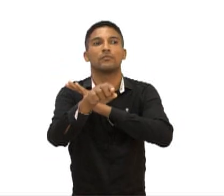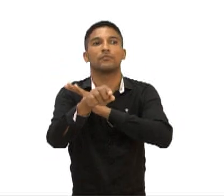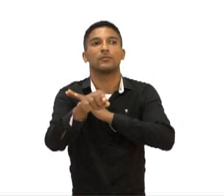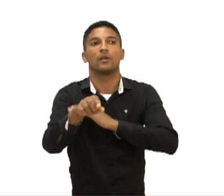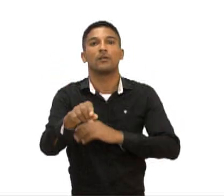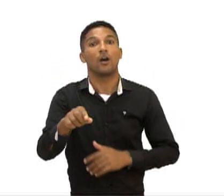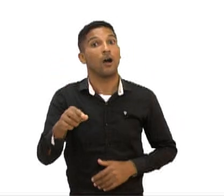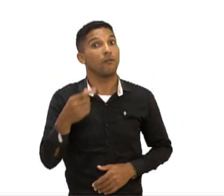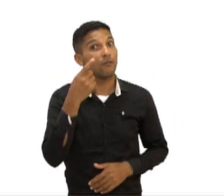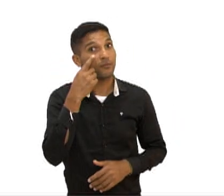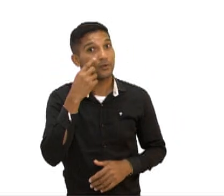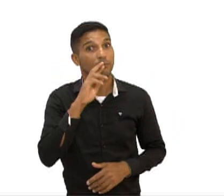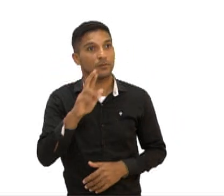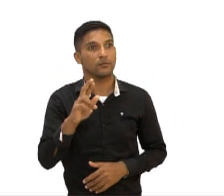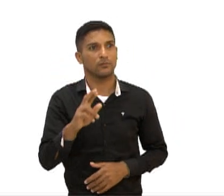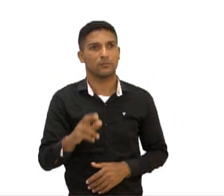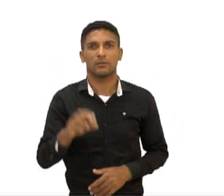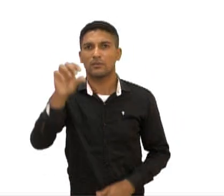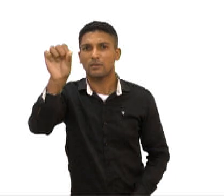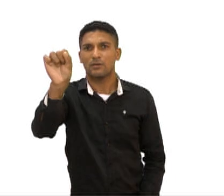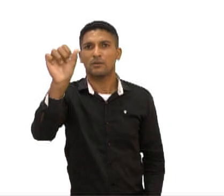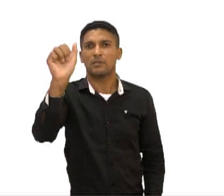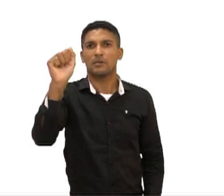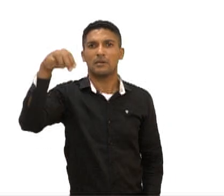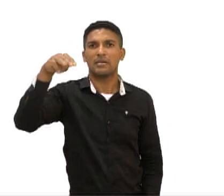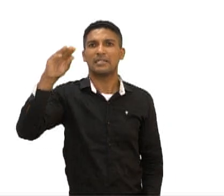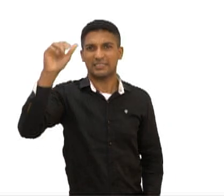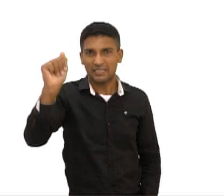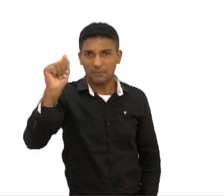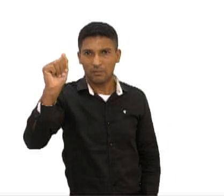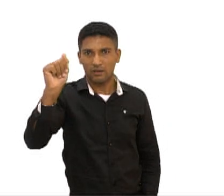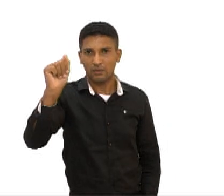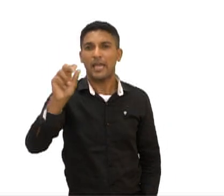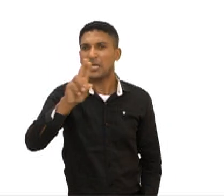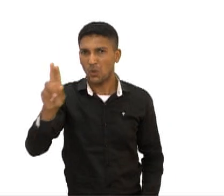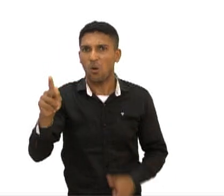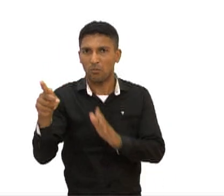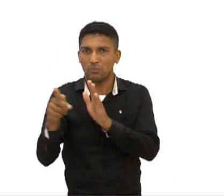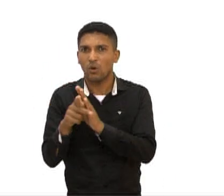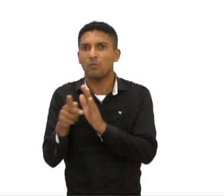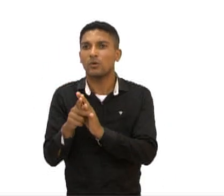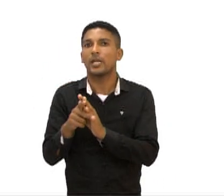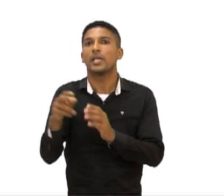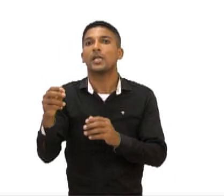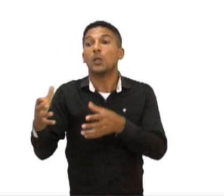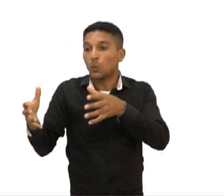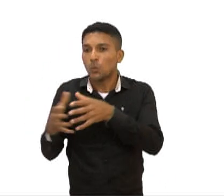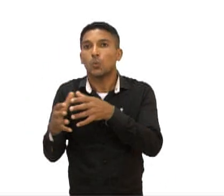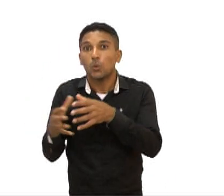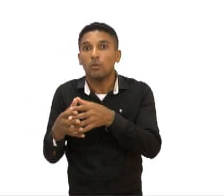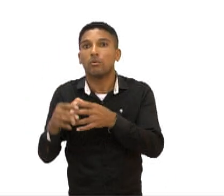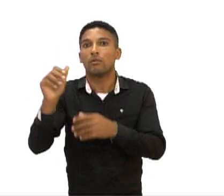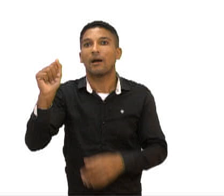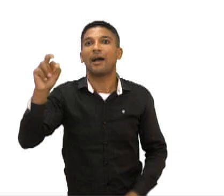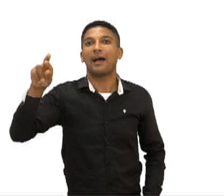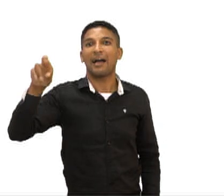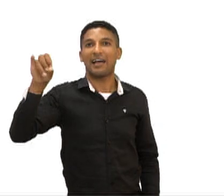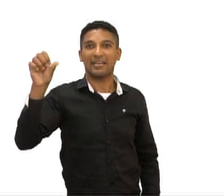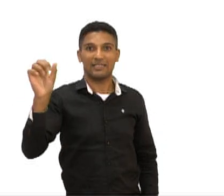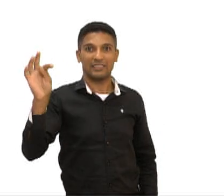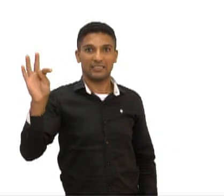samba foi o nome dado aos encontros de aristocratas no início do século XIX.